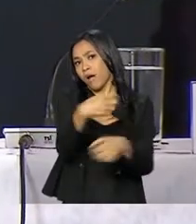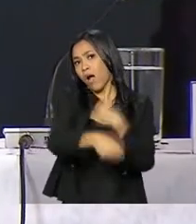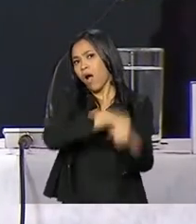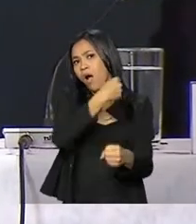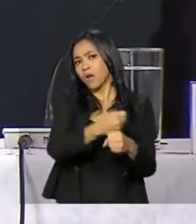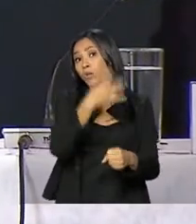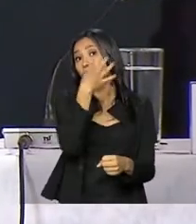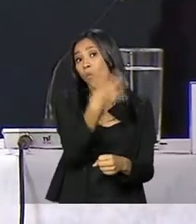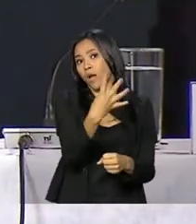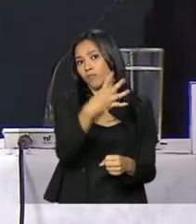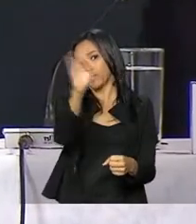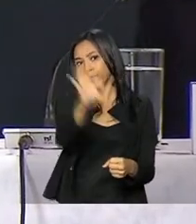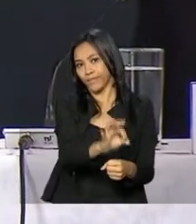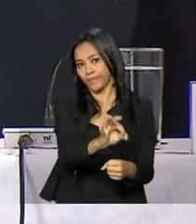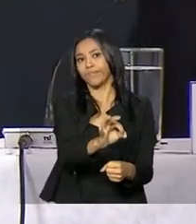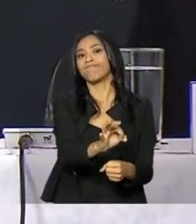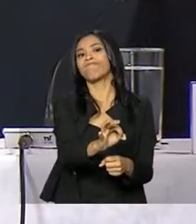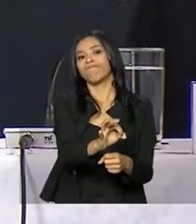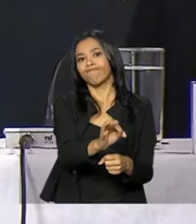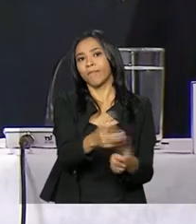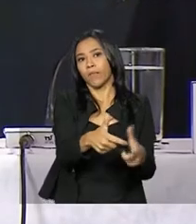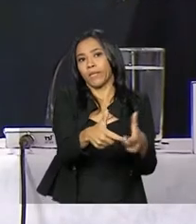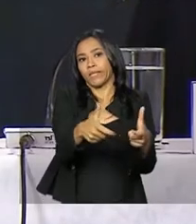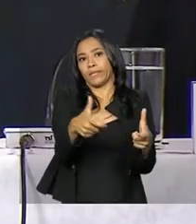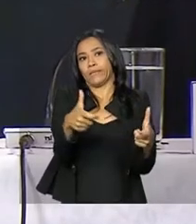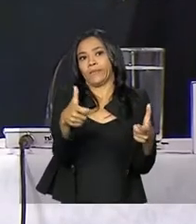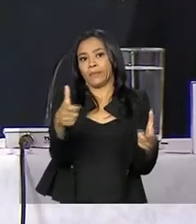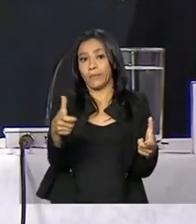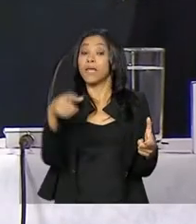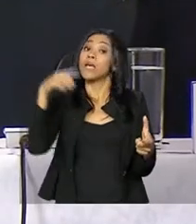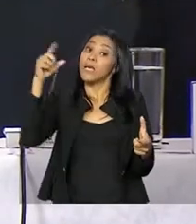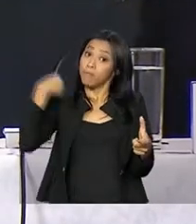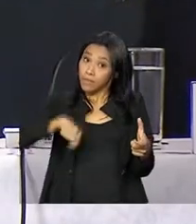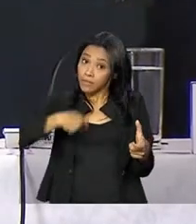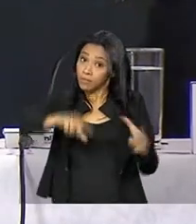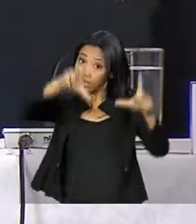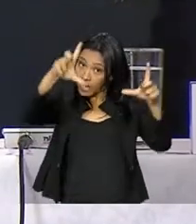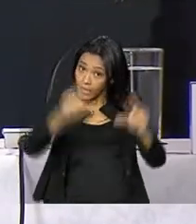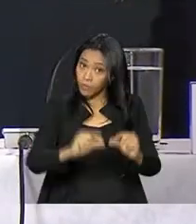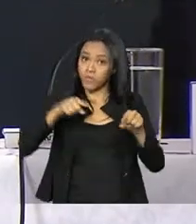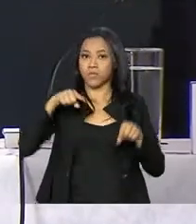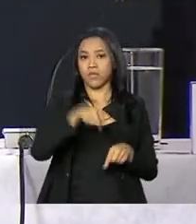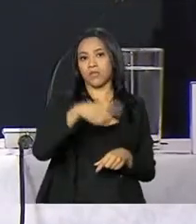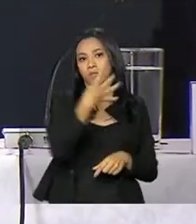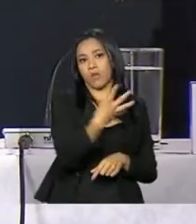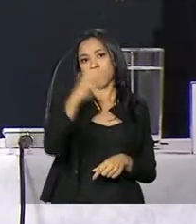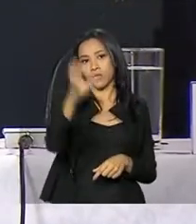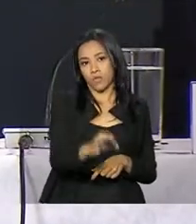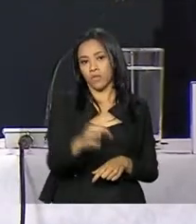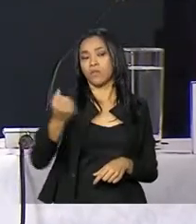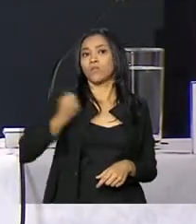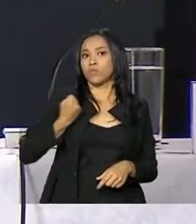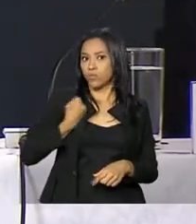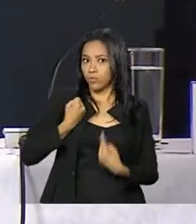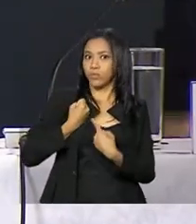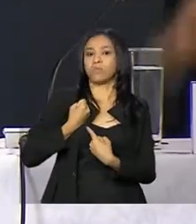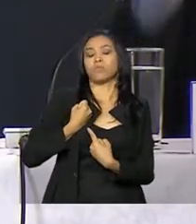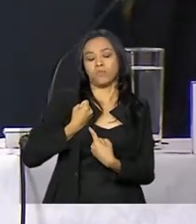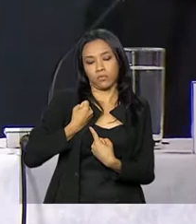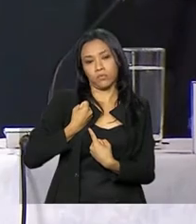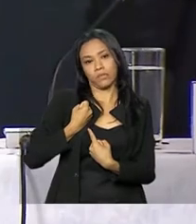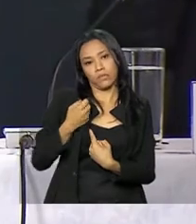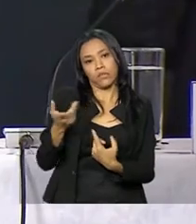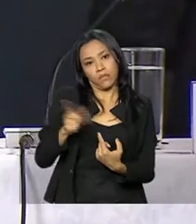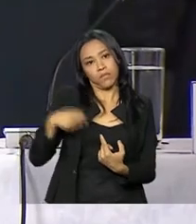ordem de 4%. Então, além de reduzir estes 4%, estamos também, sob os números absolutos, nos